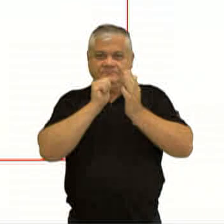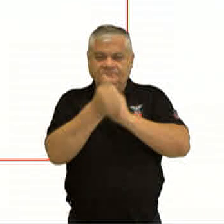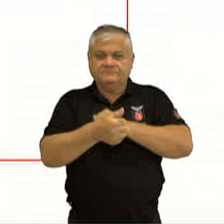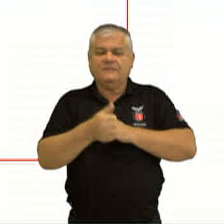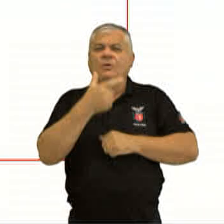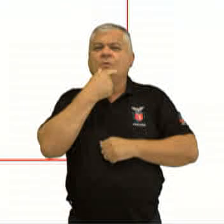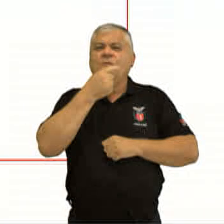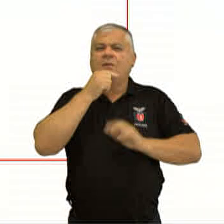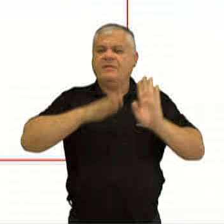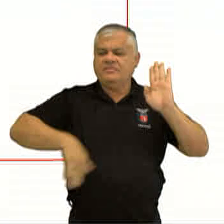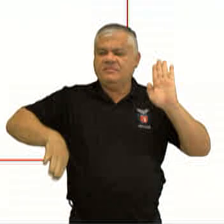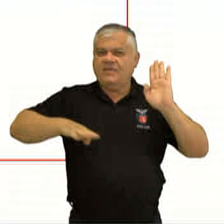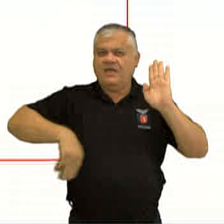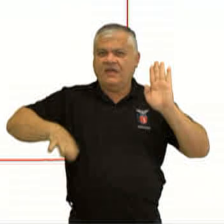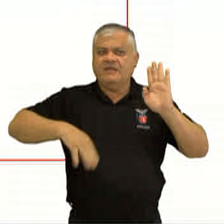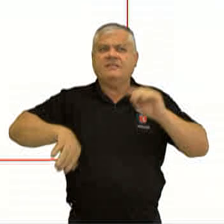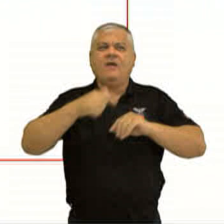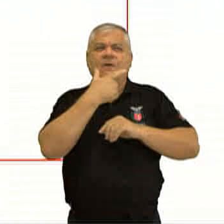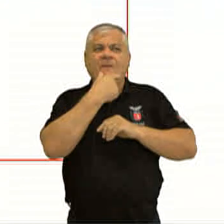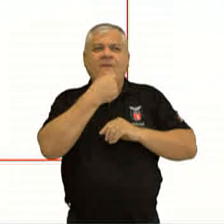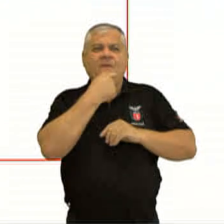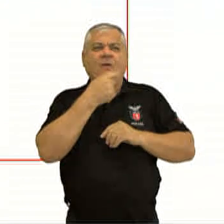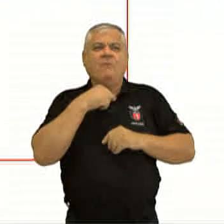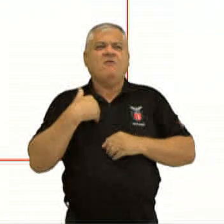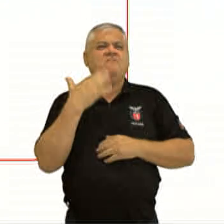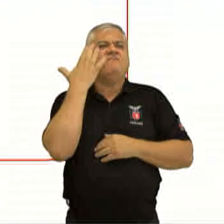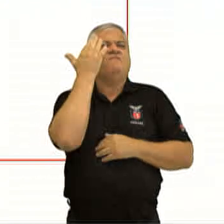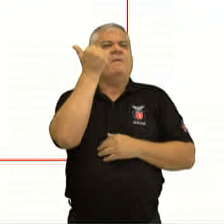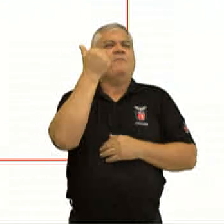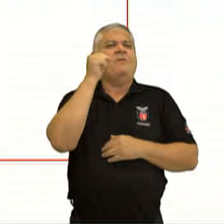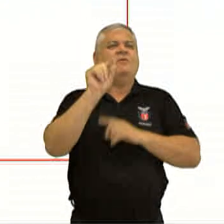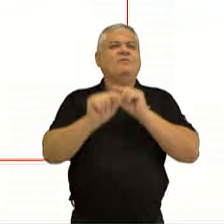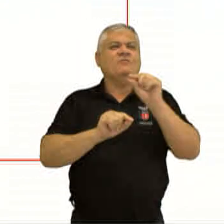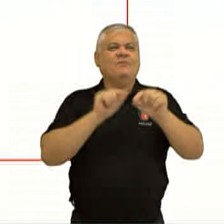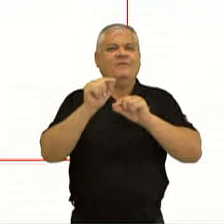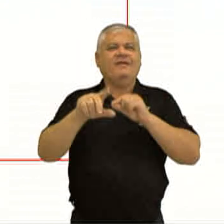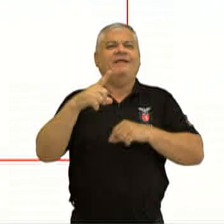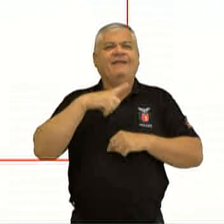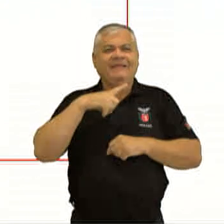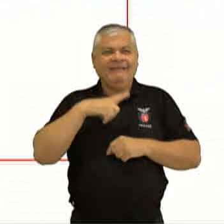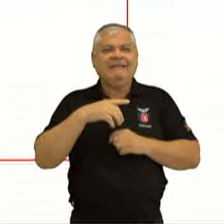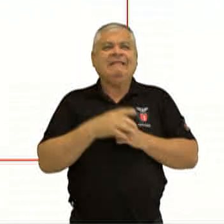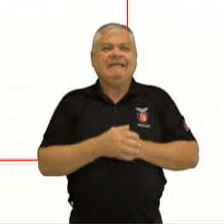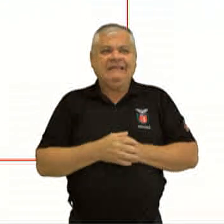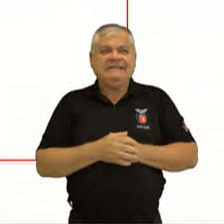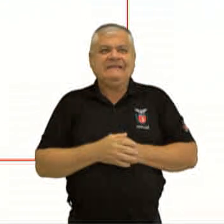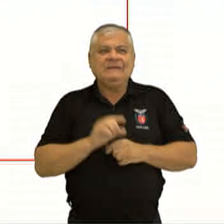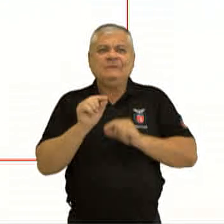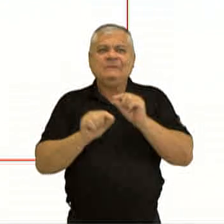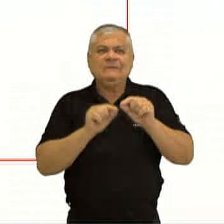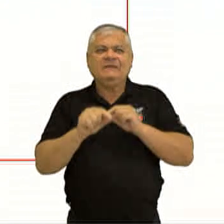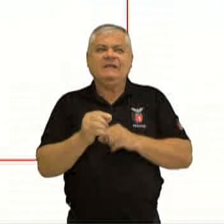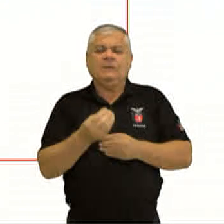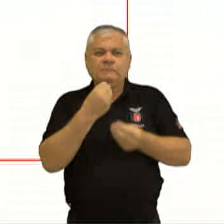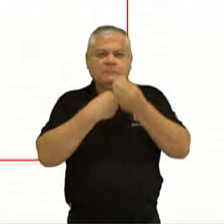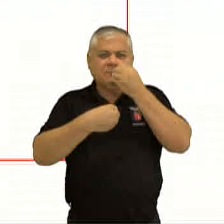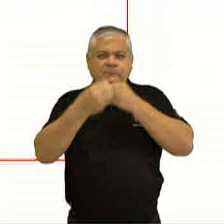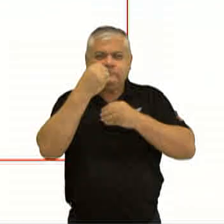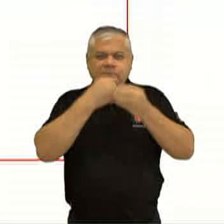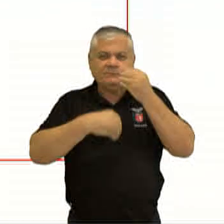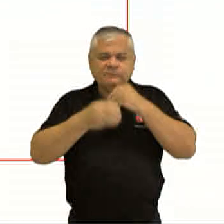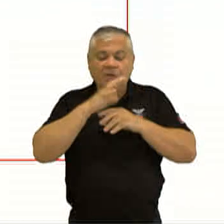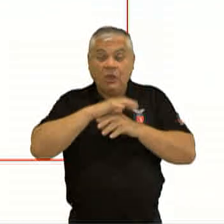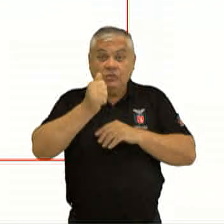natação chamado Michael Phelps, e ele tem uma absurda dieta de 12 mil calorias por dia, tá